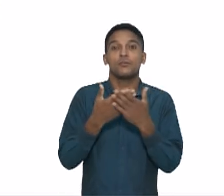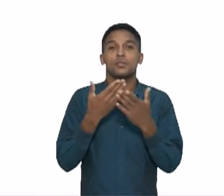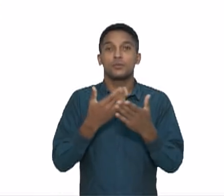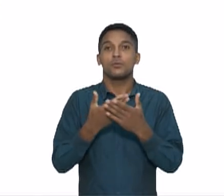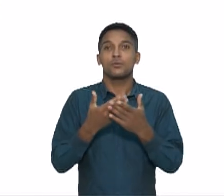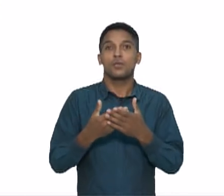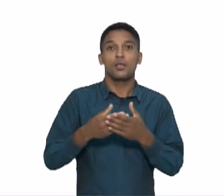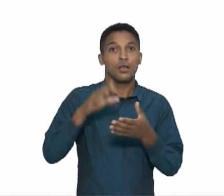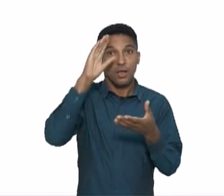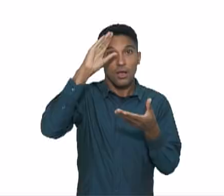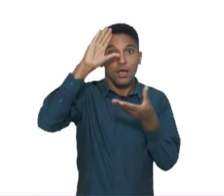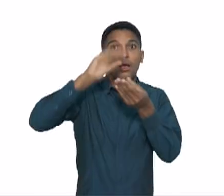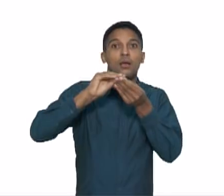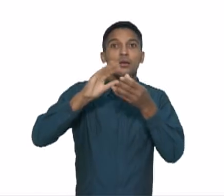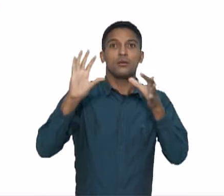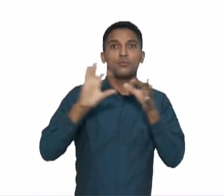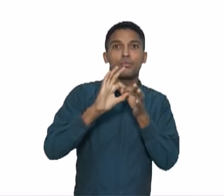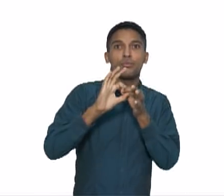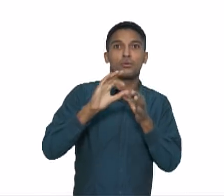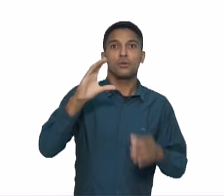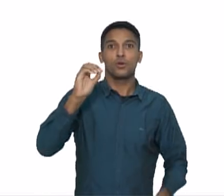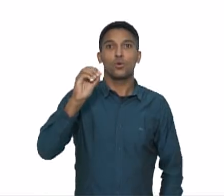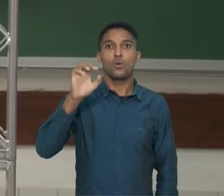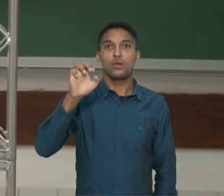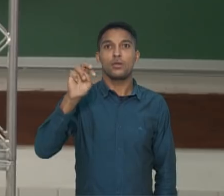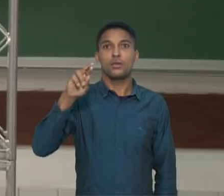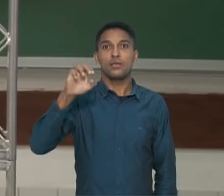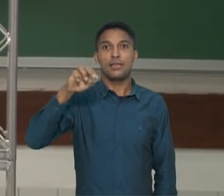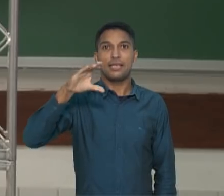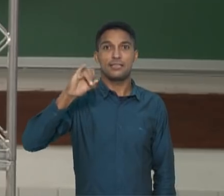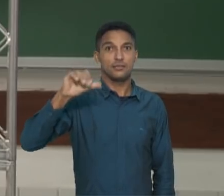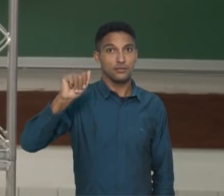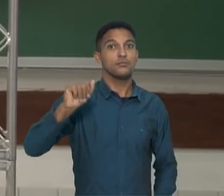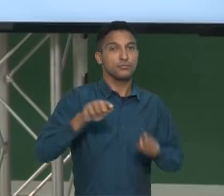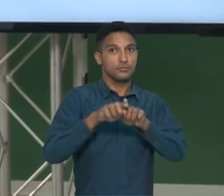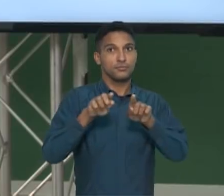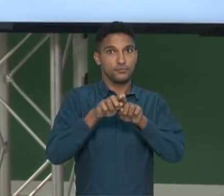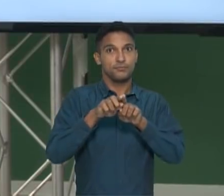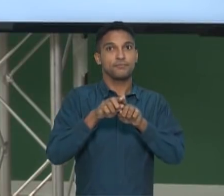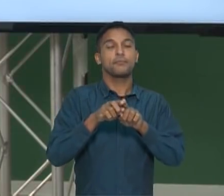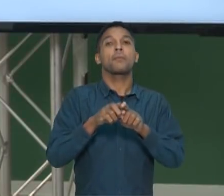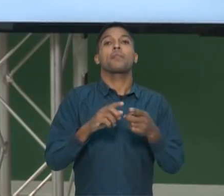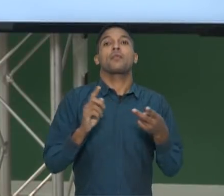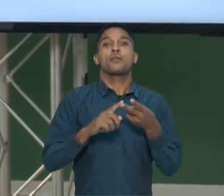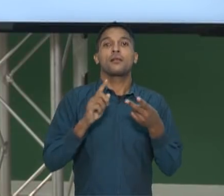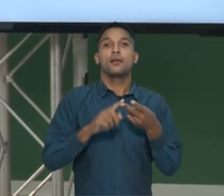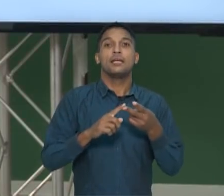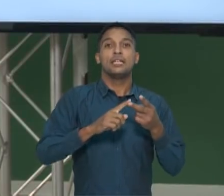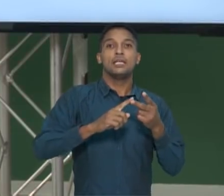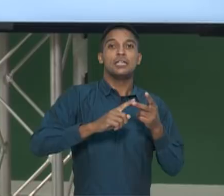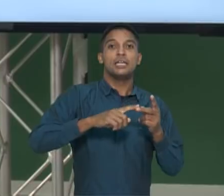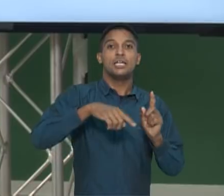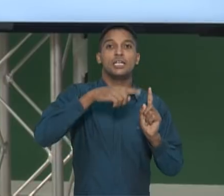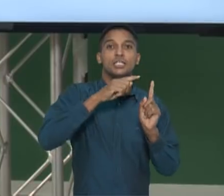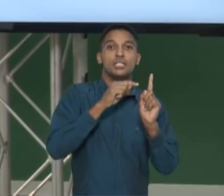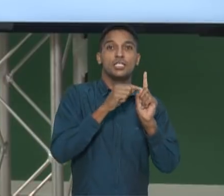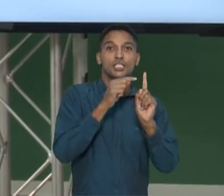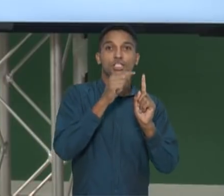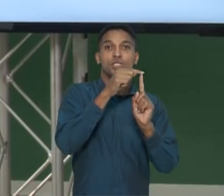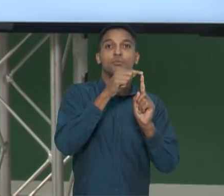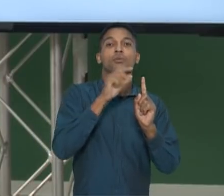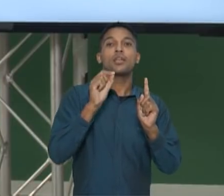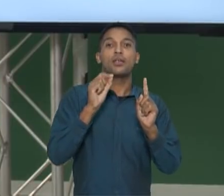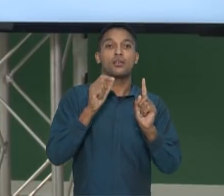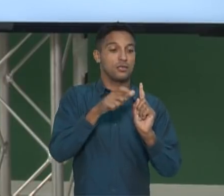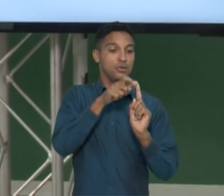textos narrativos, tipos de narrador. Então hoje a gente vai ver, né, quais são as possibilidades de um narrador narrar